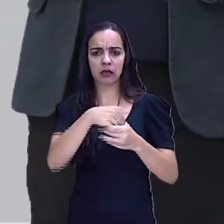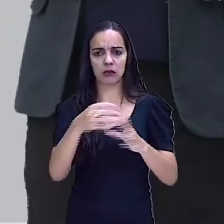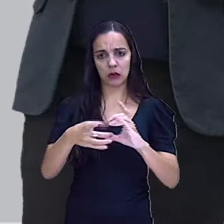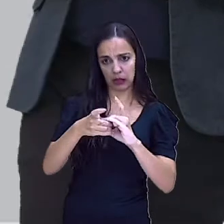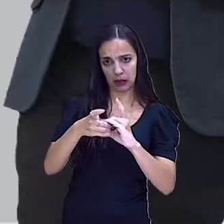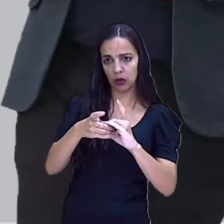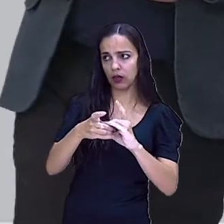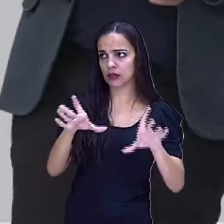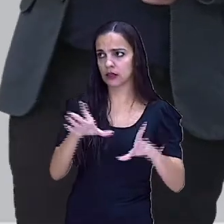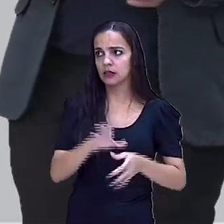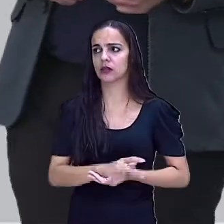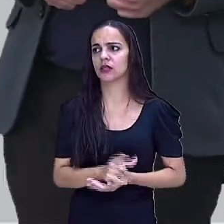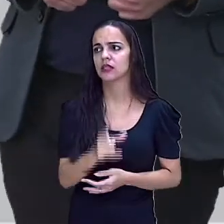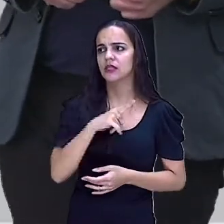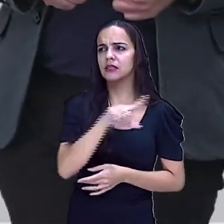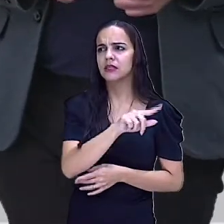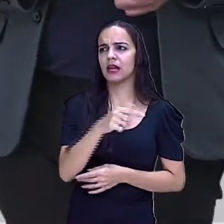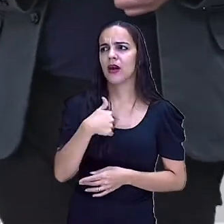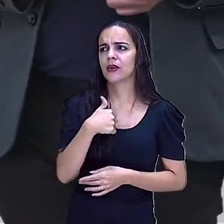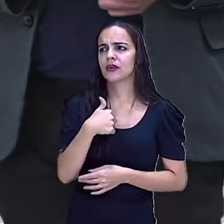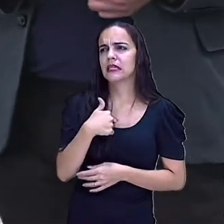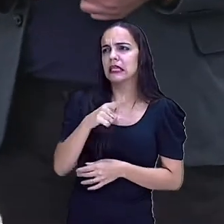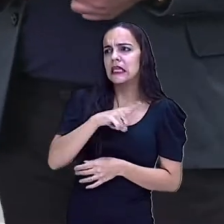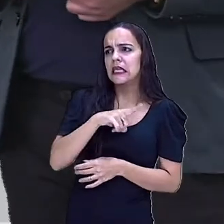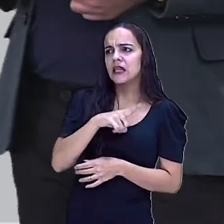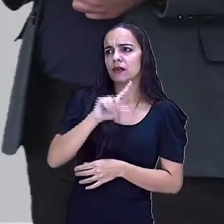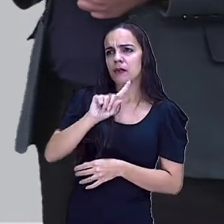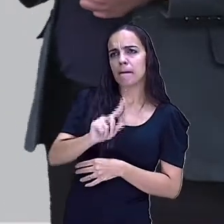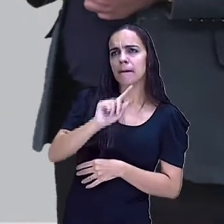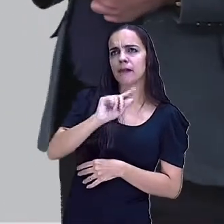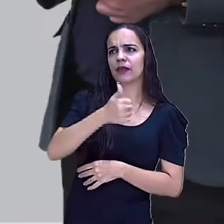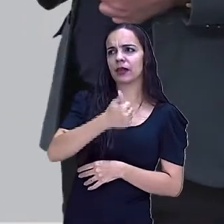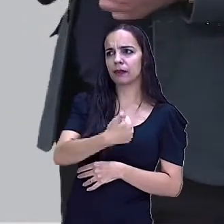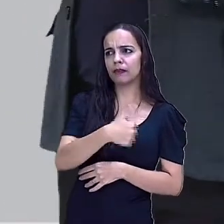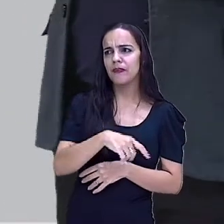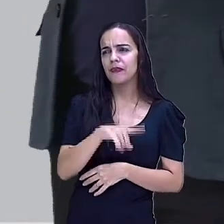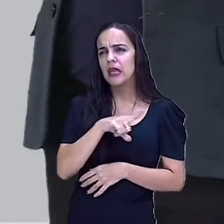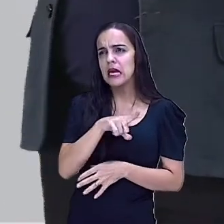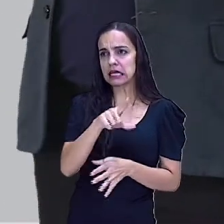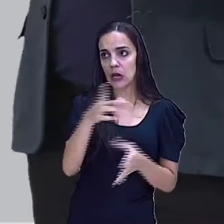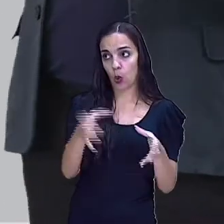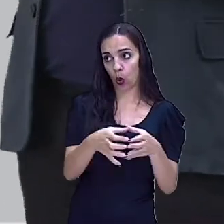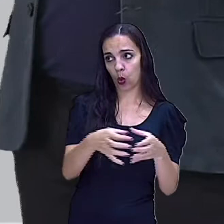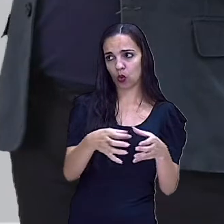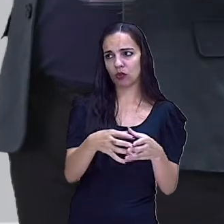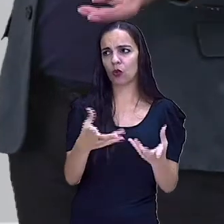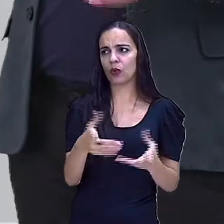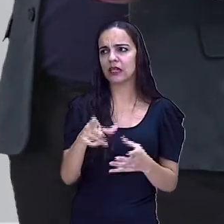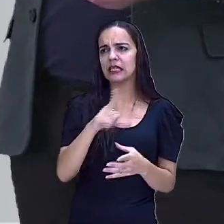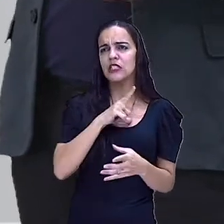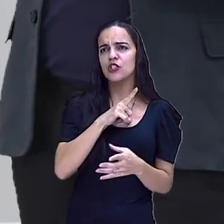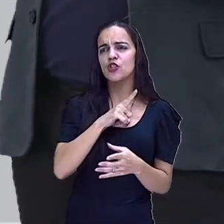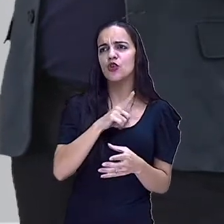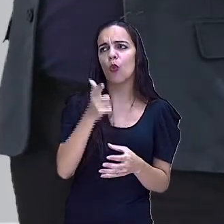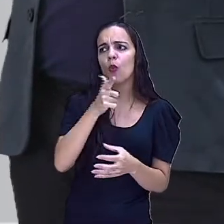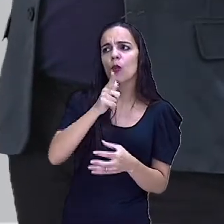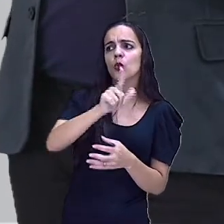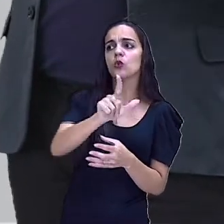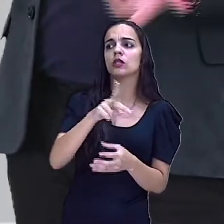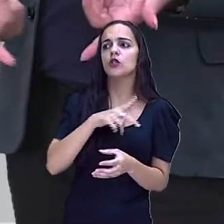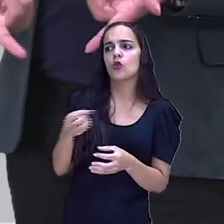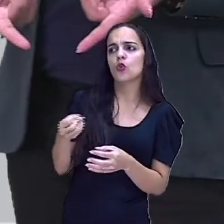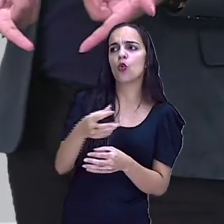A Constituição trouxe melhorias consideráveis, pois retomou valores que haviam